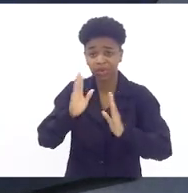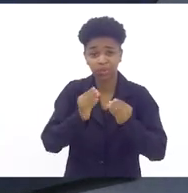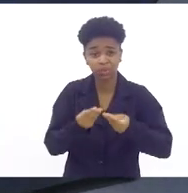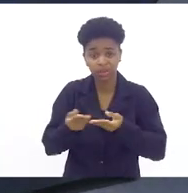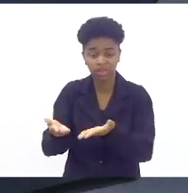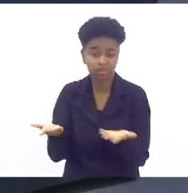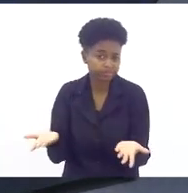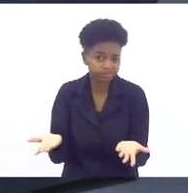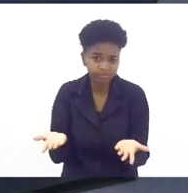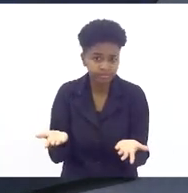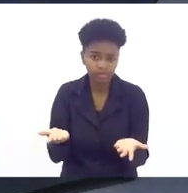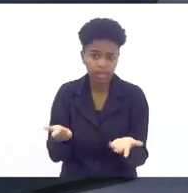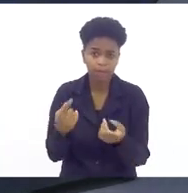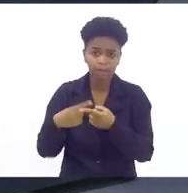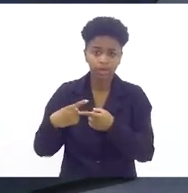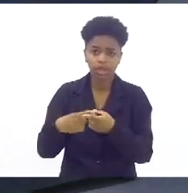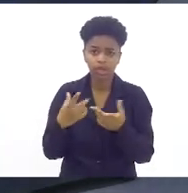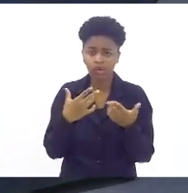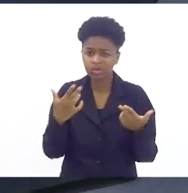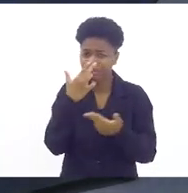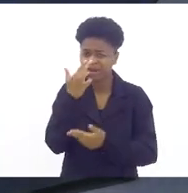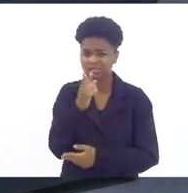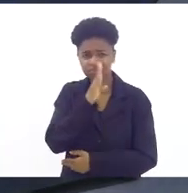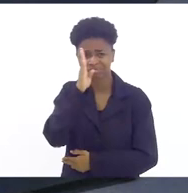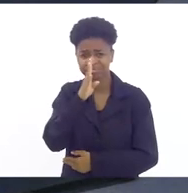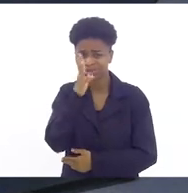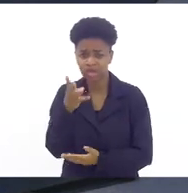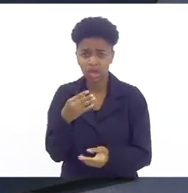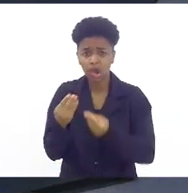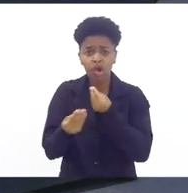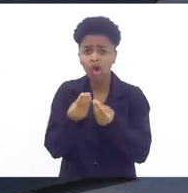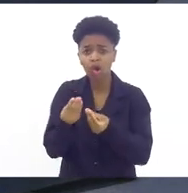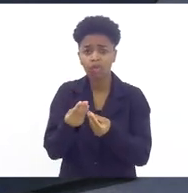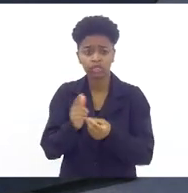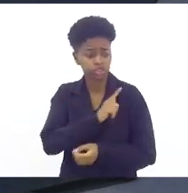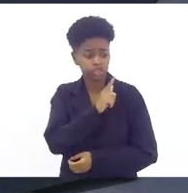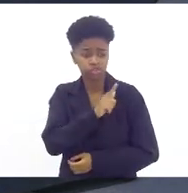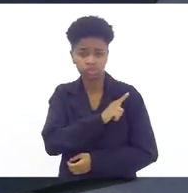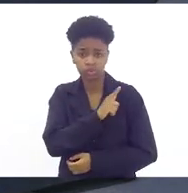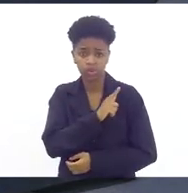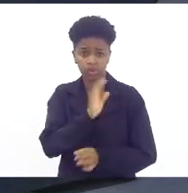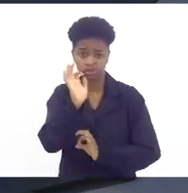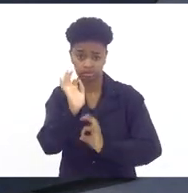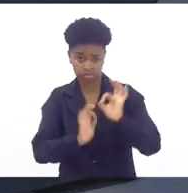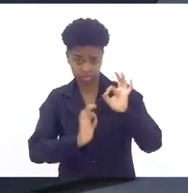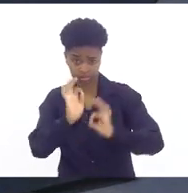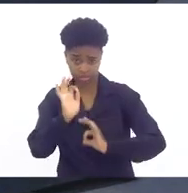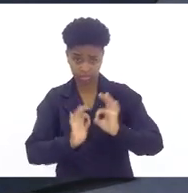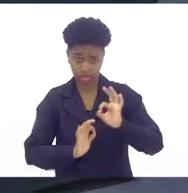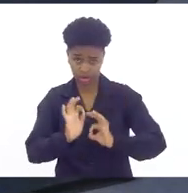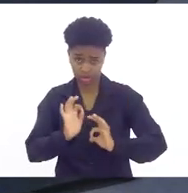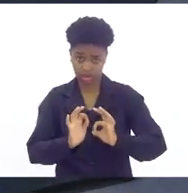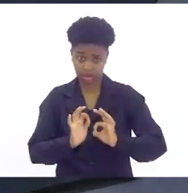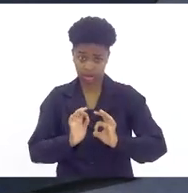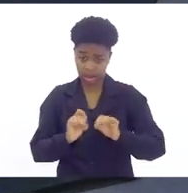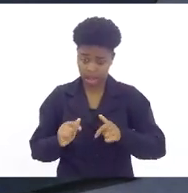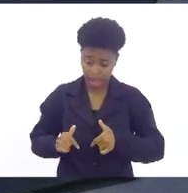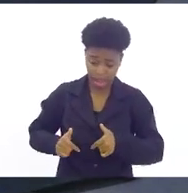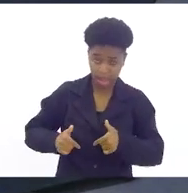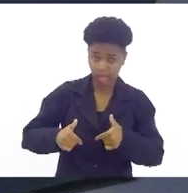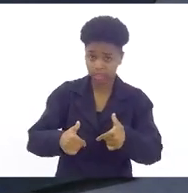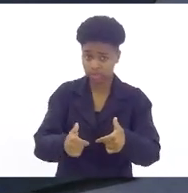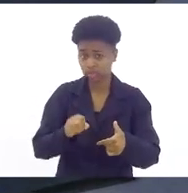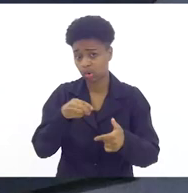é uma coisa assim meio aleatória né como é que pode como é que o gestor pode se planejar para fazer a gestão